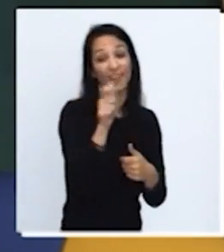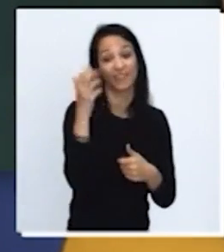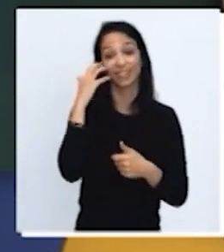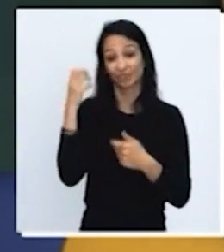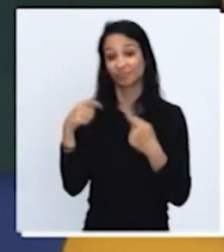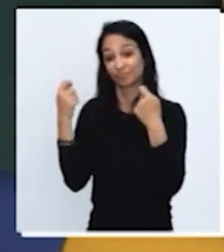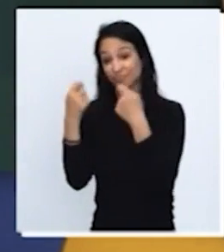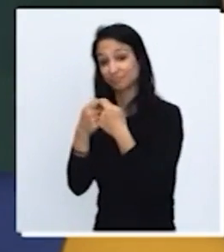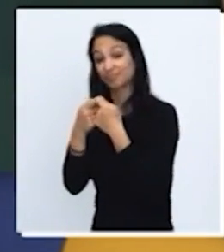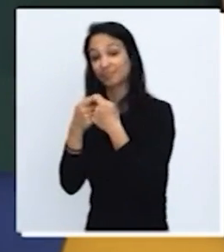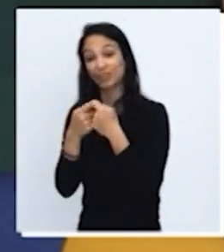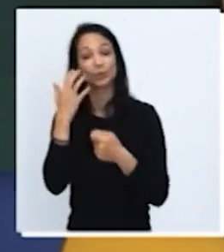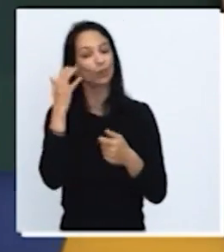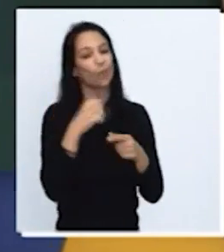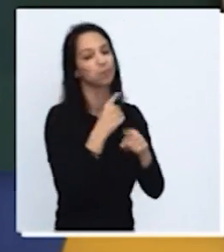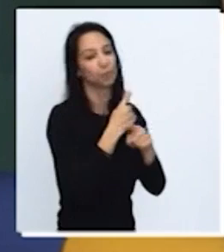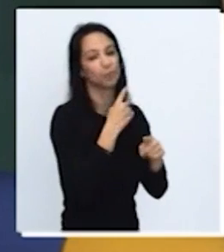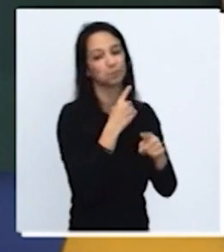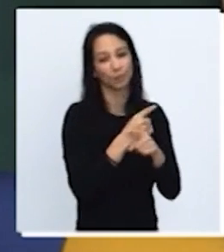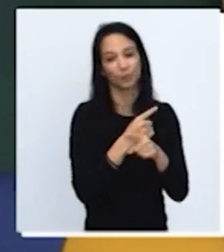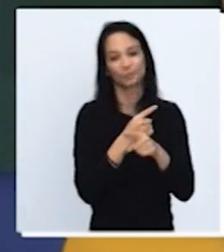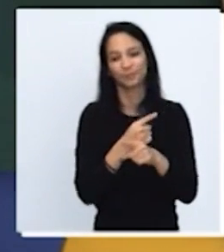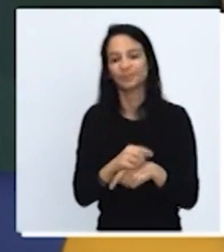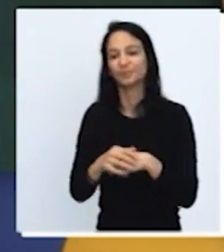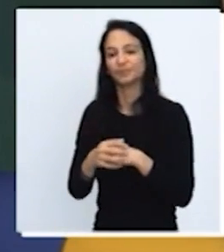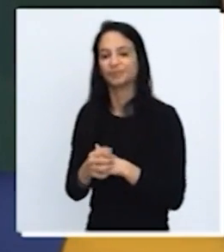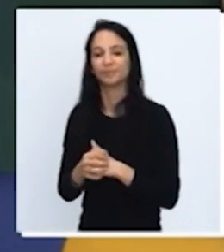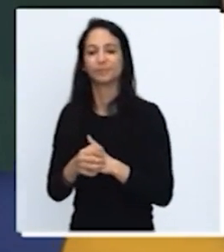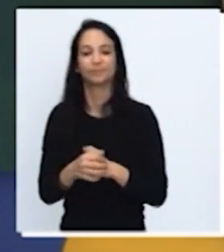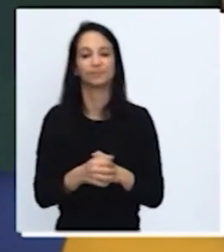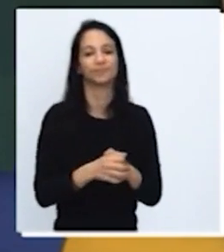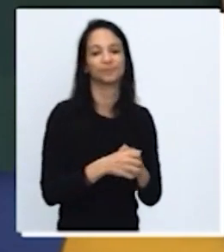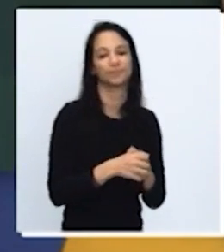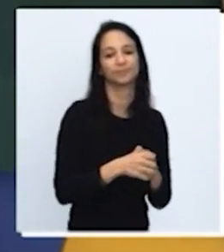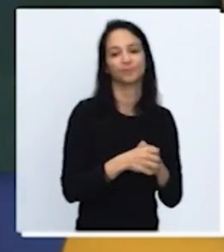Palavras que rimam terminam no mesmo